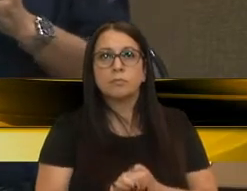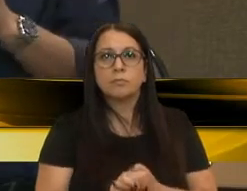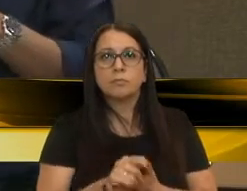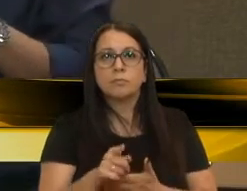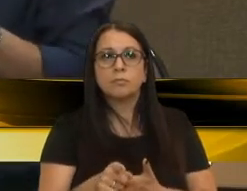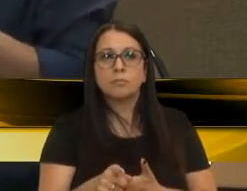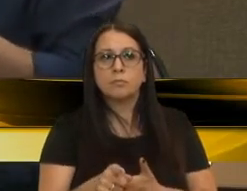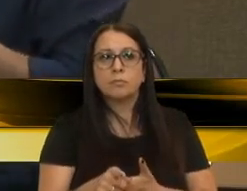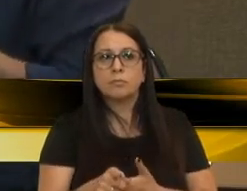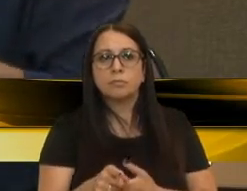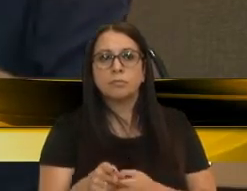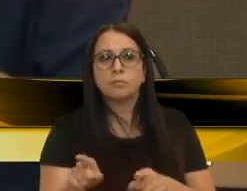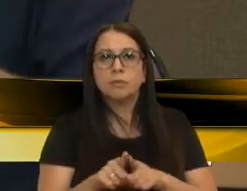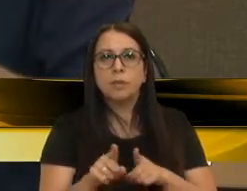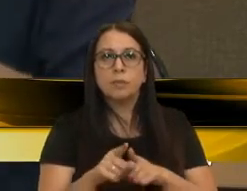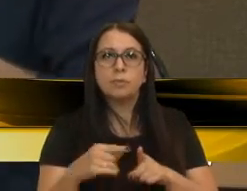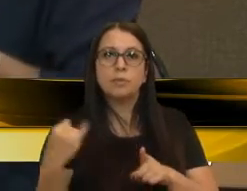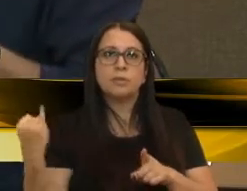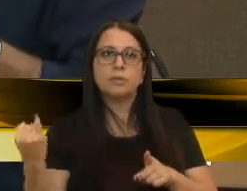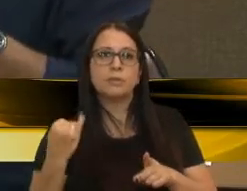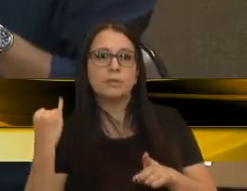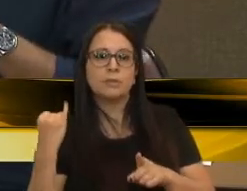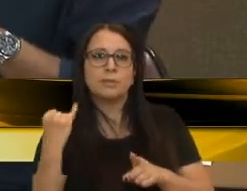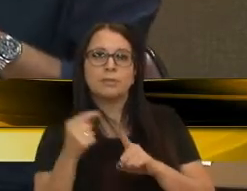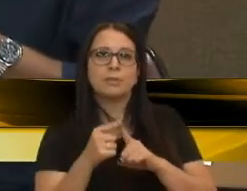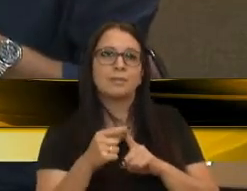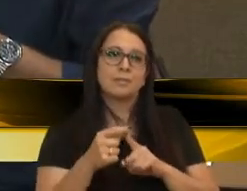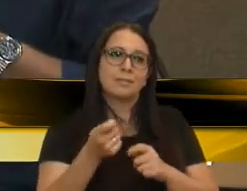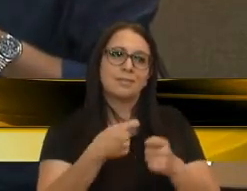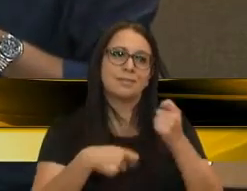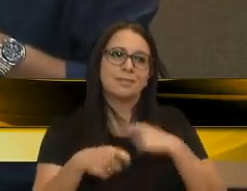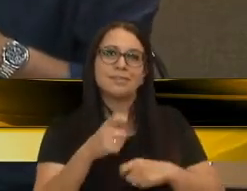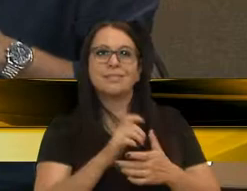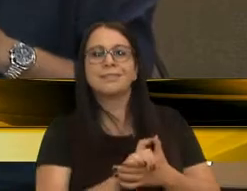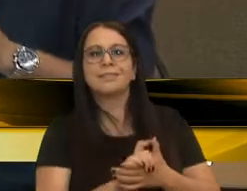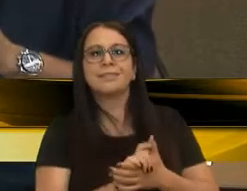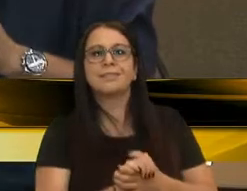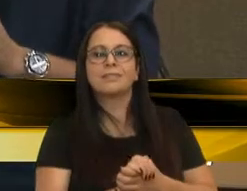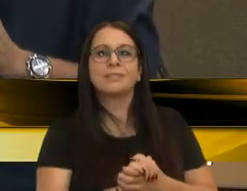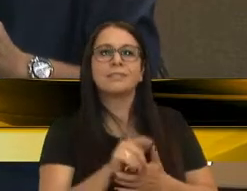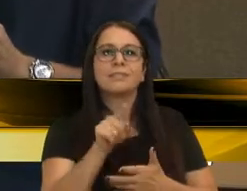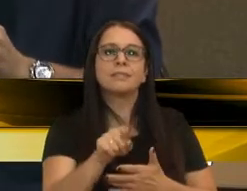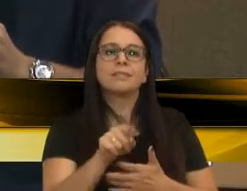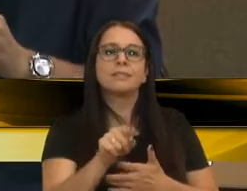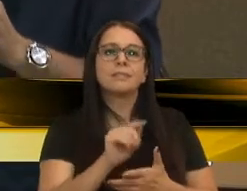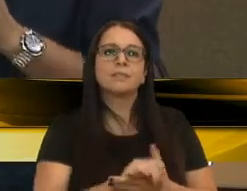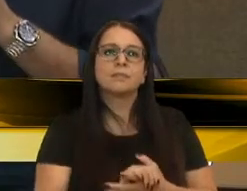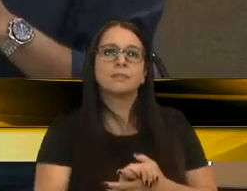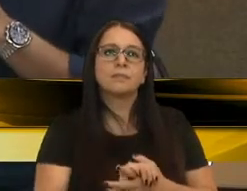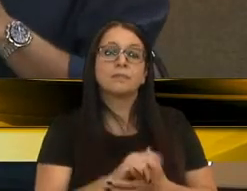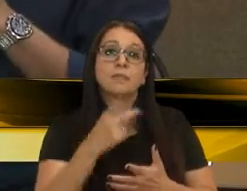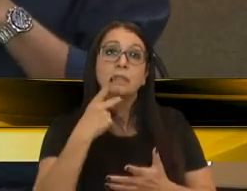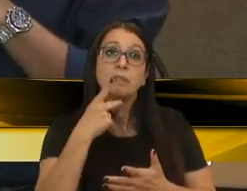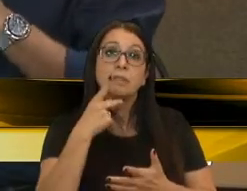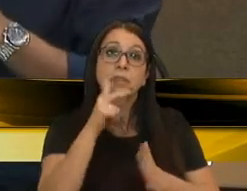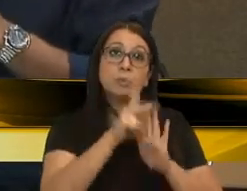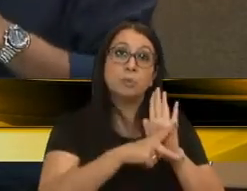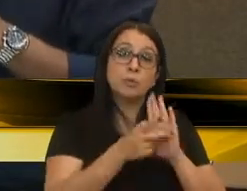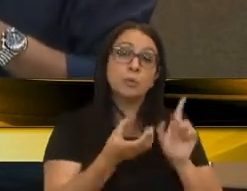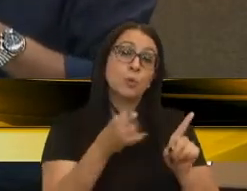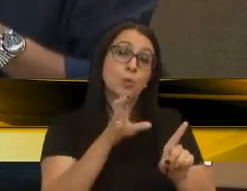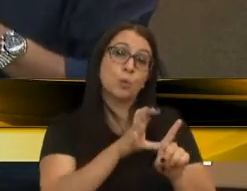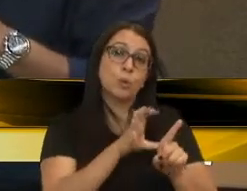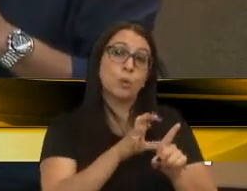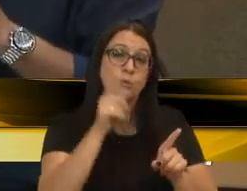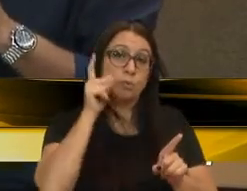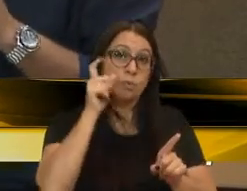não tem uma devida importância na sua administração, né, na medida em que fala em que o projeto é contrário ao